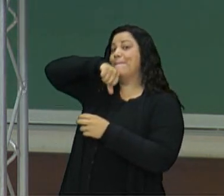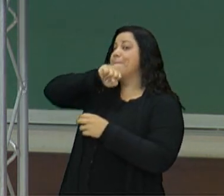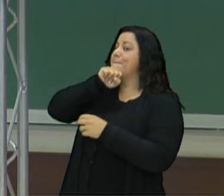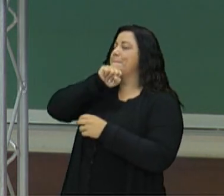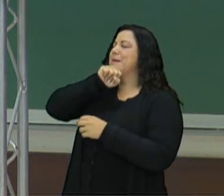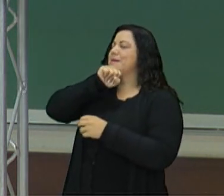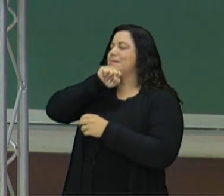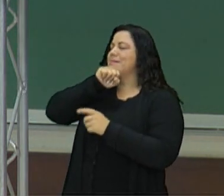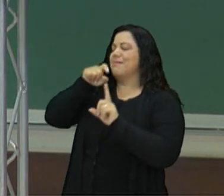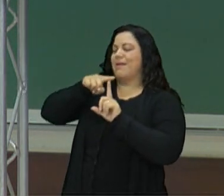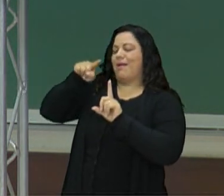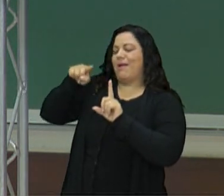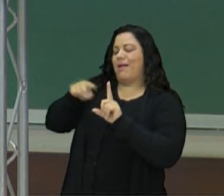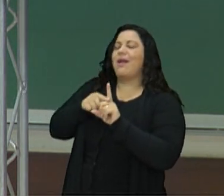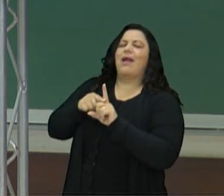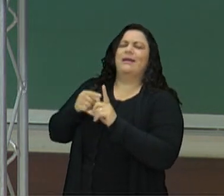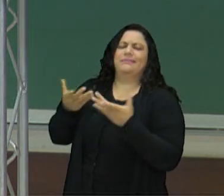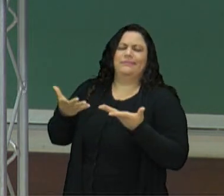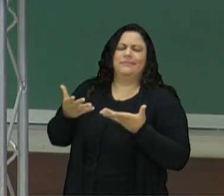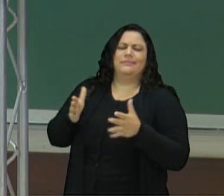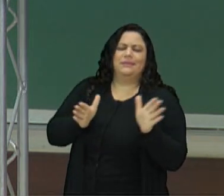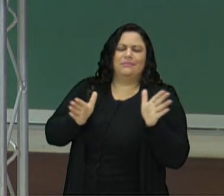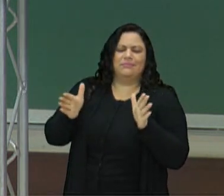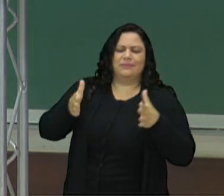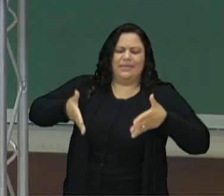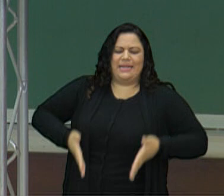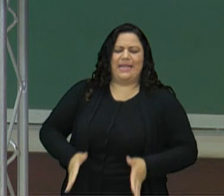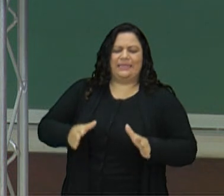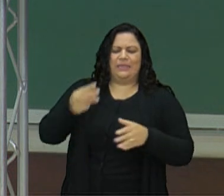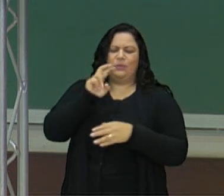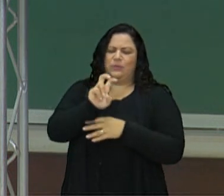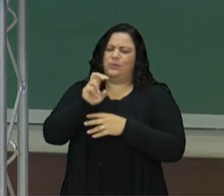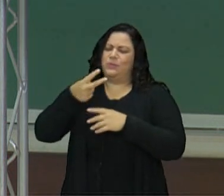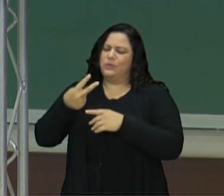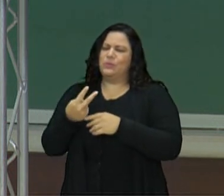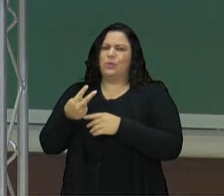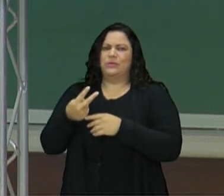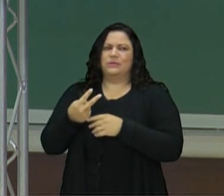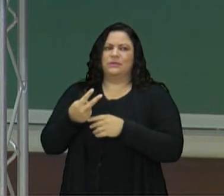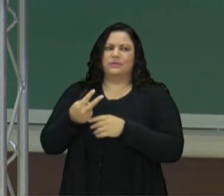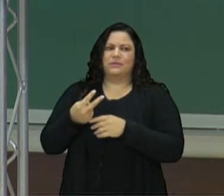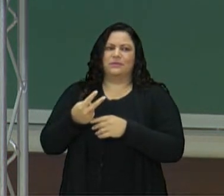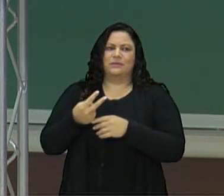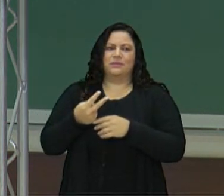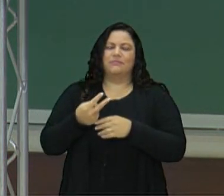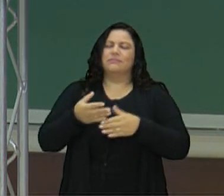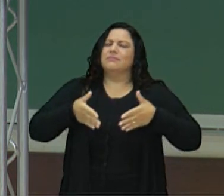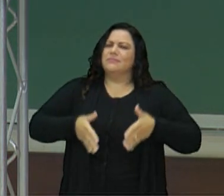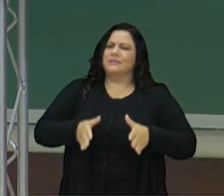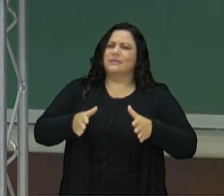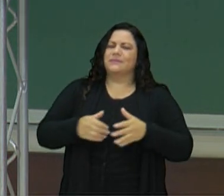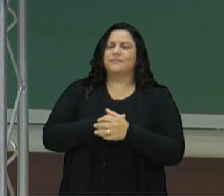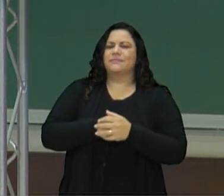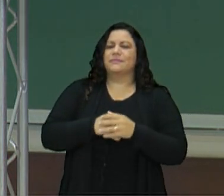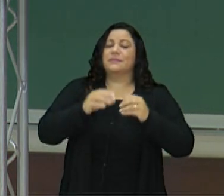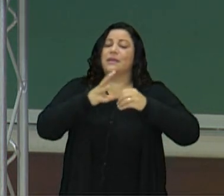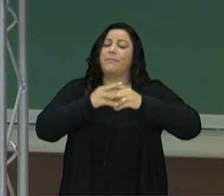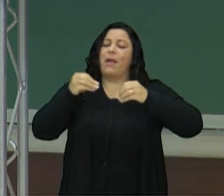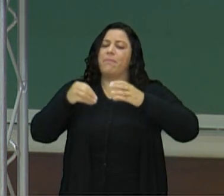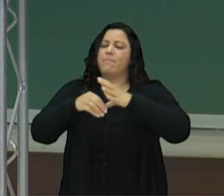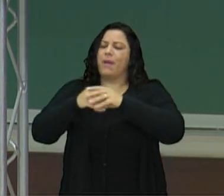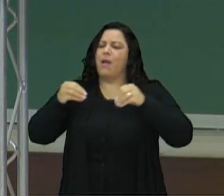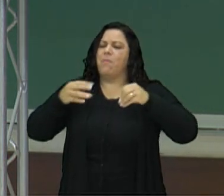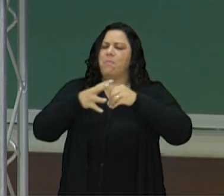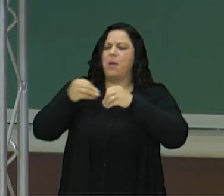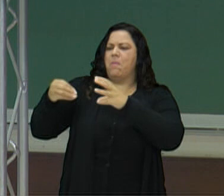com 52 centímetros, partindo de uma célula, mitose, mitose, mitose, mitose, mitose. Professor Jefferson, de partir de neném, que era